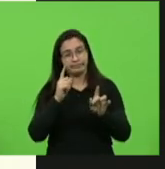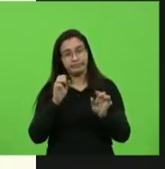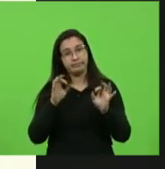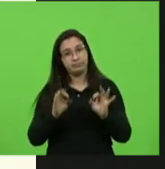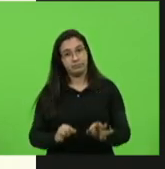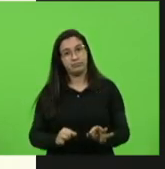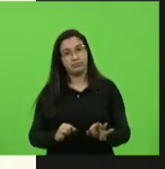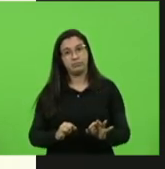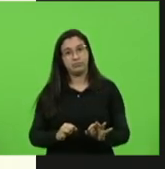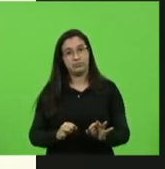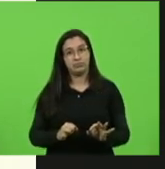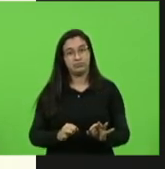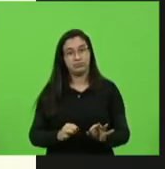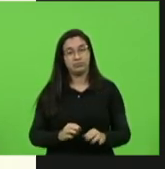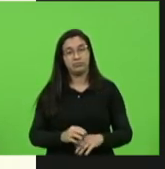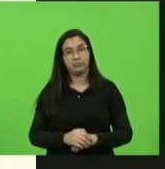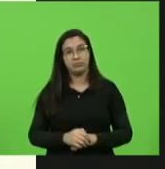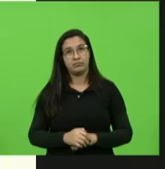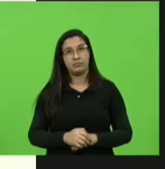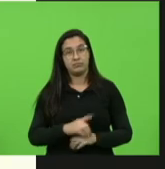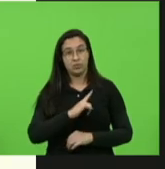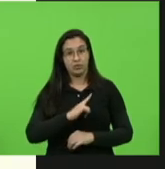trade catarinense.